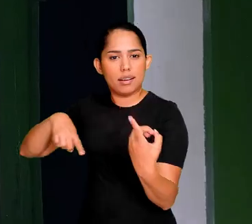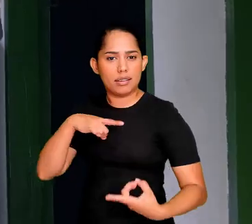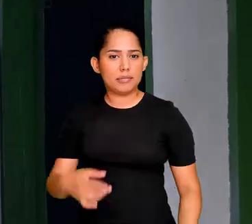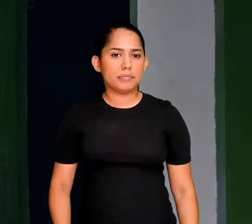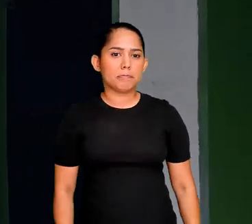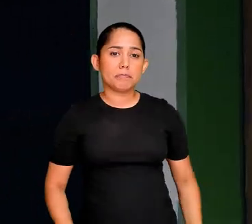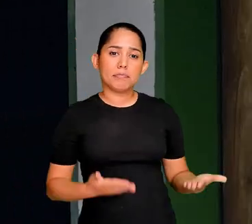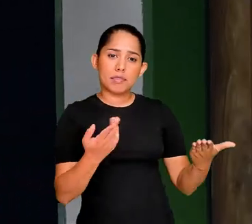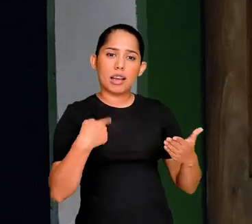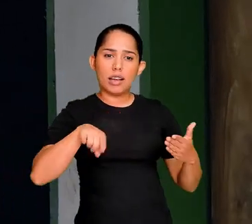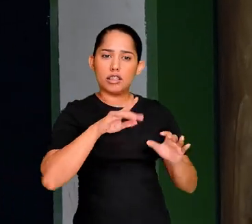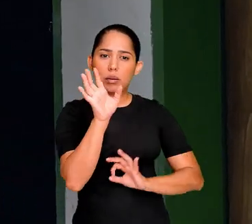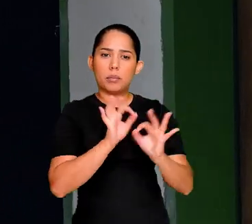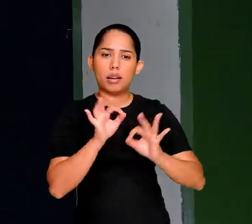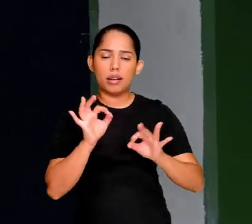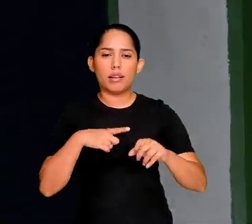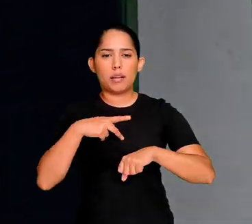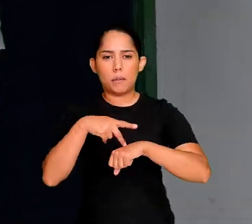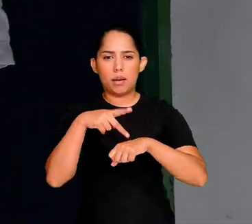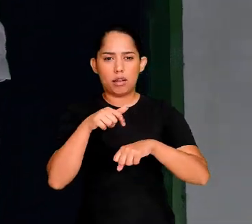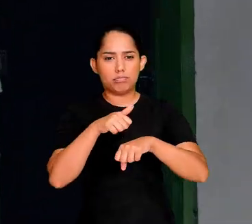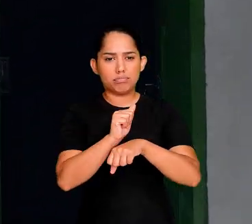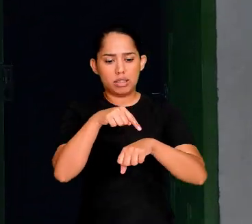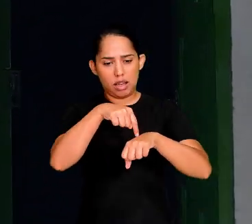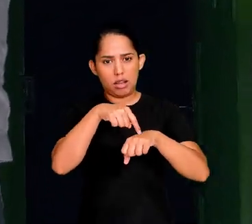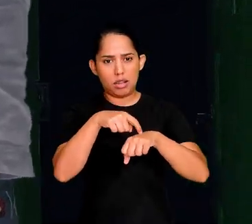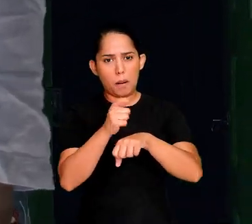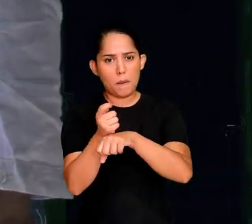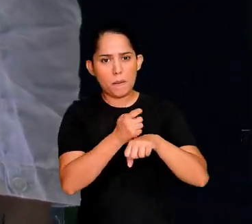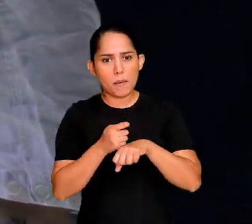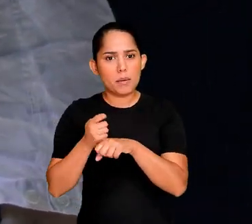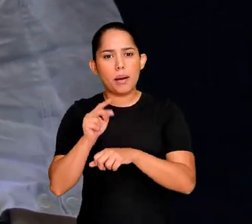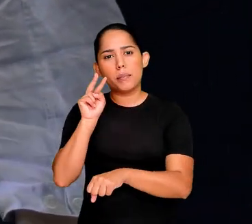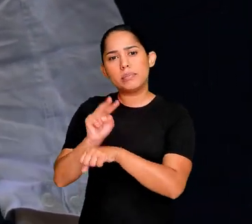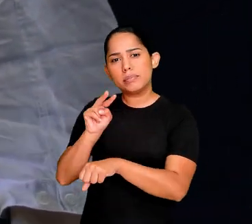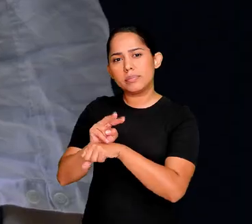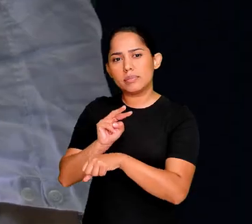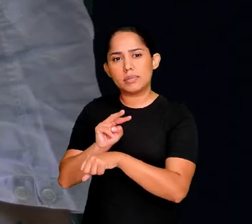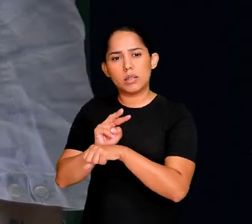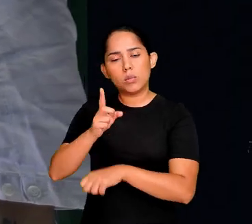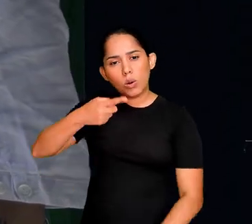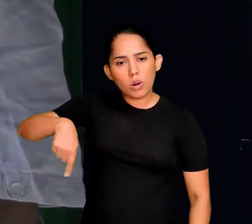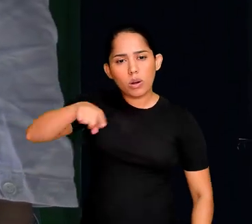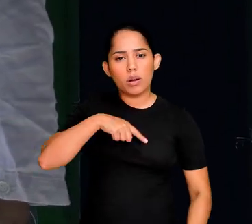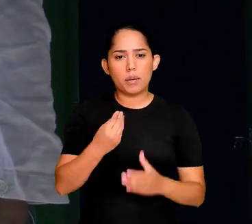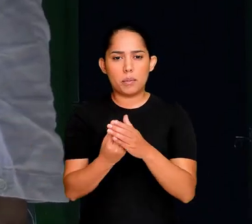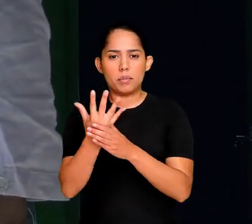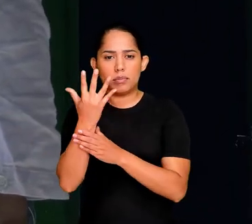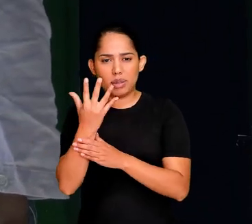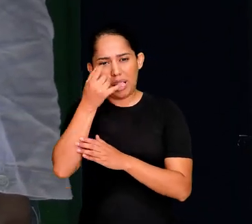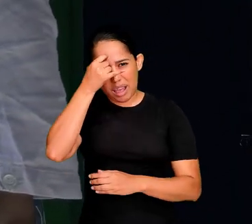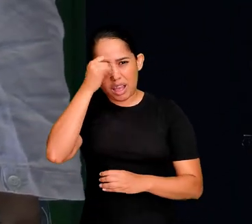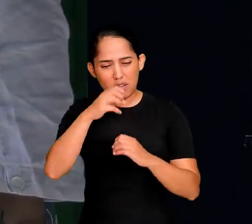aqui é o nosso preparado. Das rochas a gente faz o nosso preparado que protege, fortalece as nossas